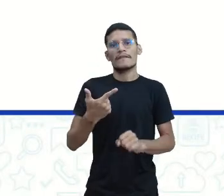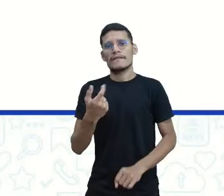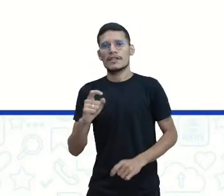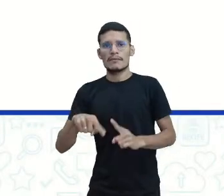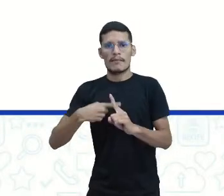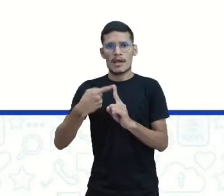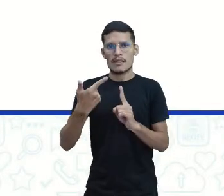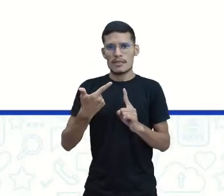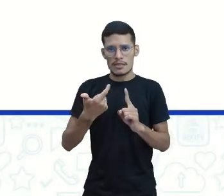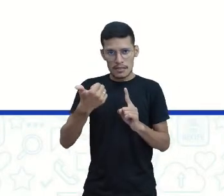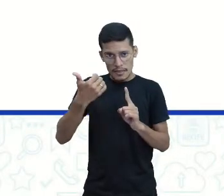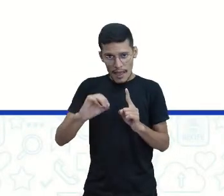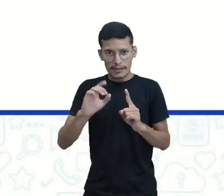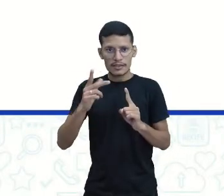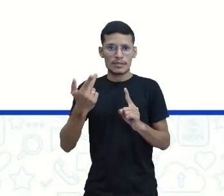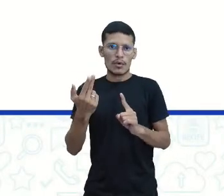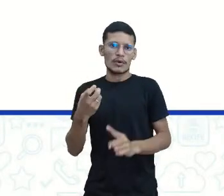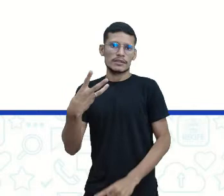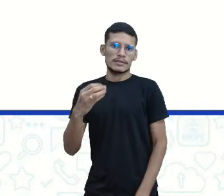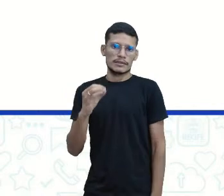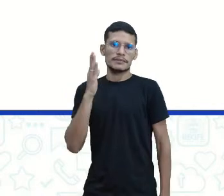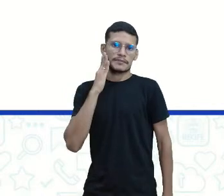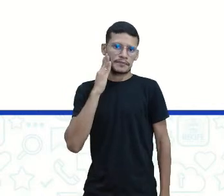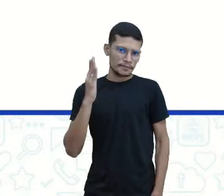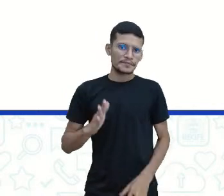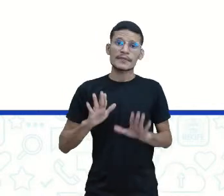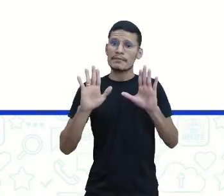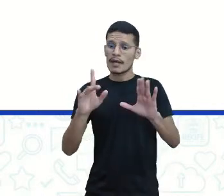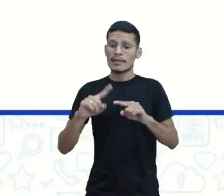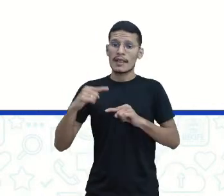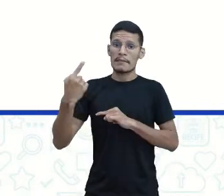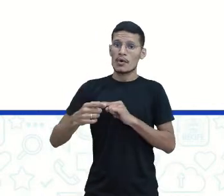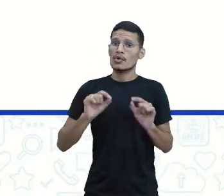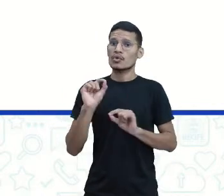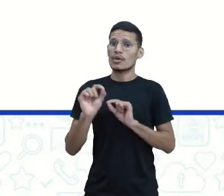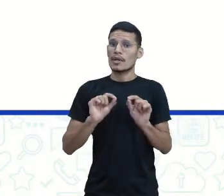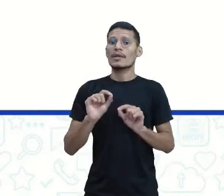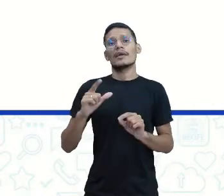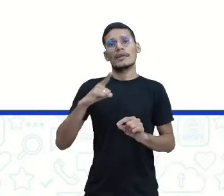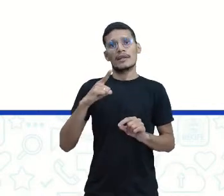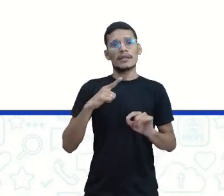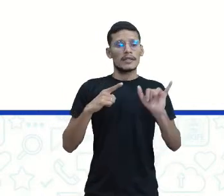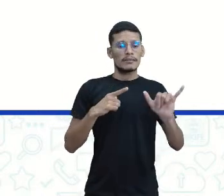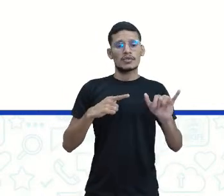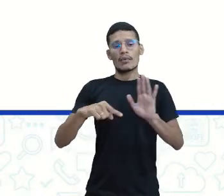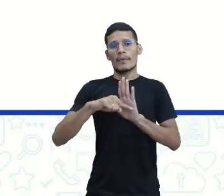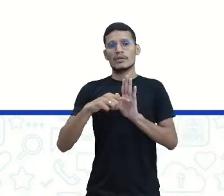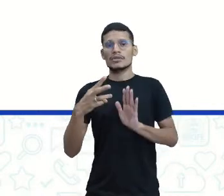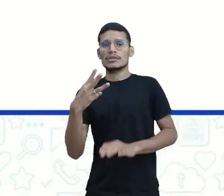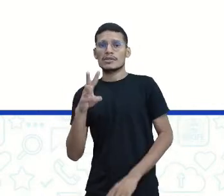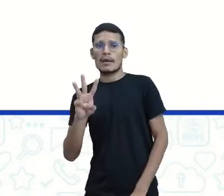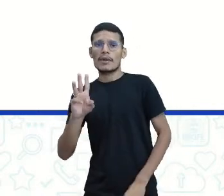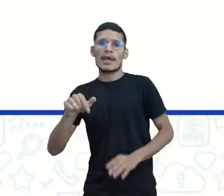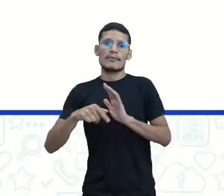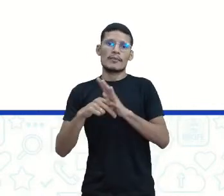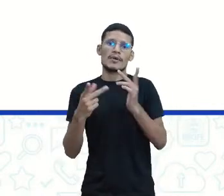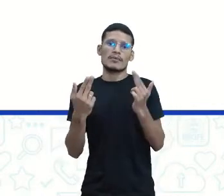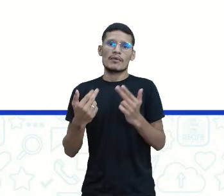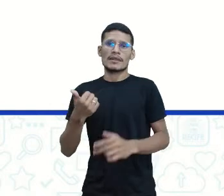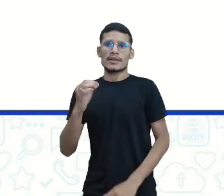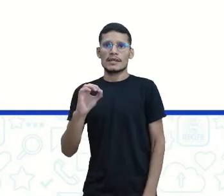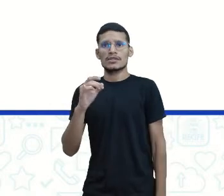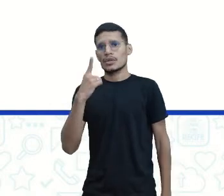20 mais 10 vai dar igual a 30. E depois, a gente viu que Y menos W é igual a 10. Então, ó,